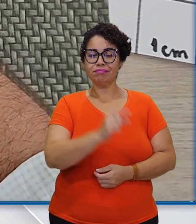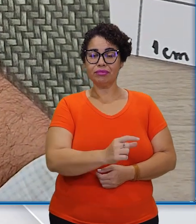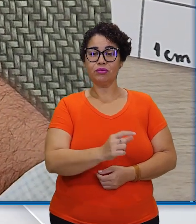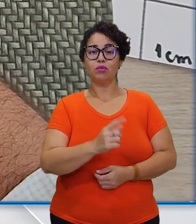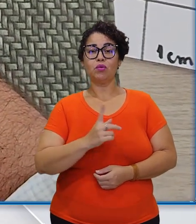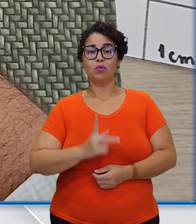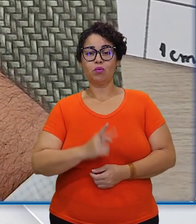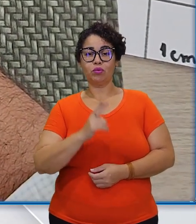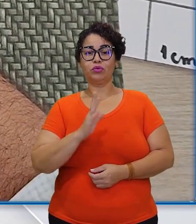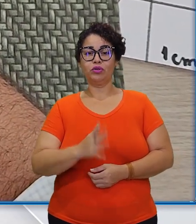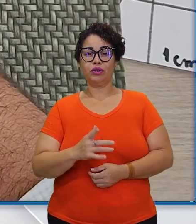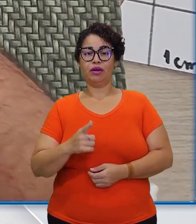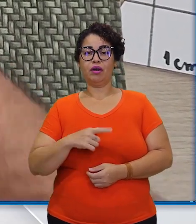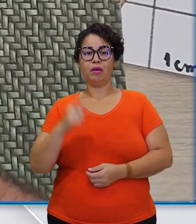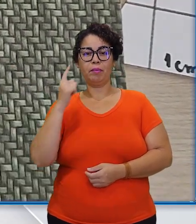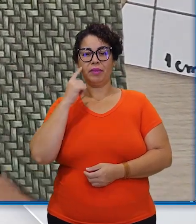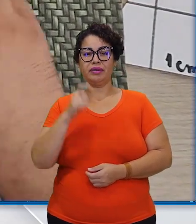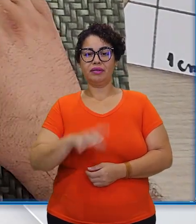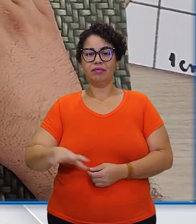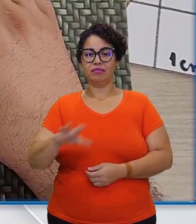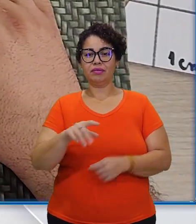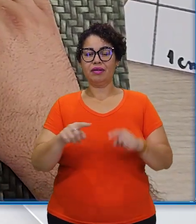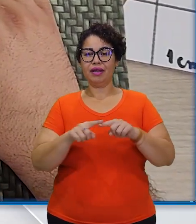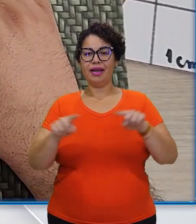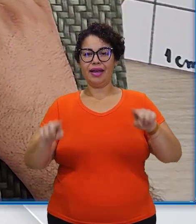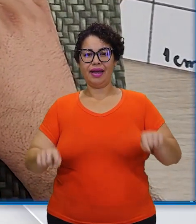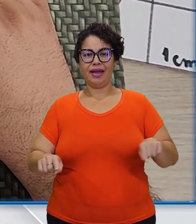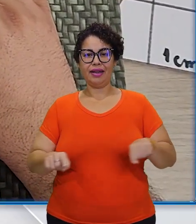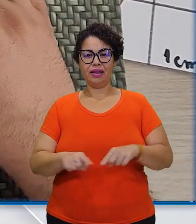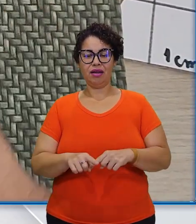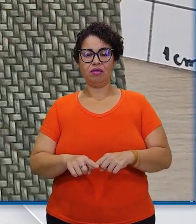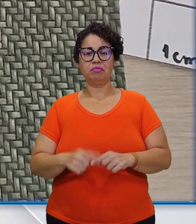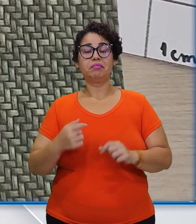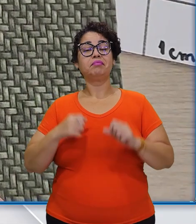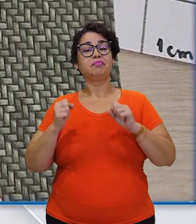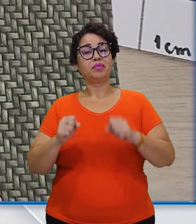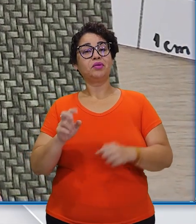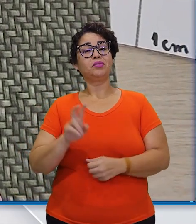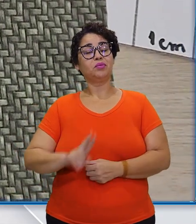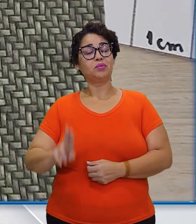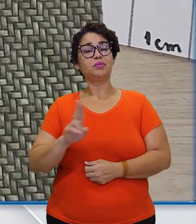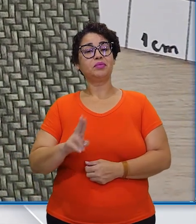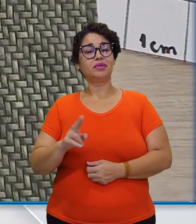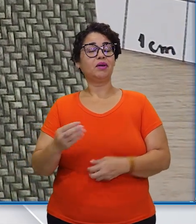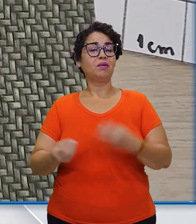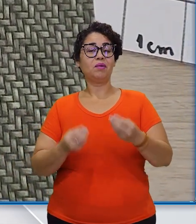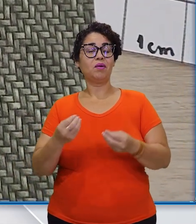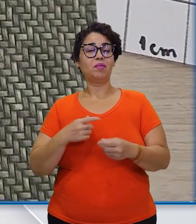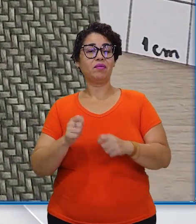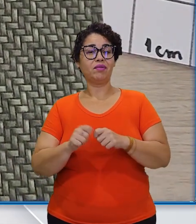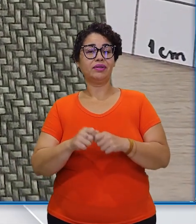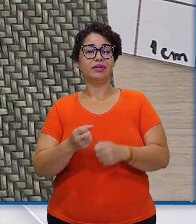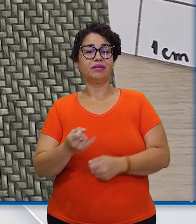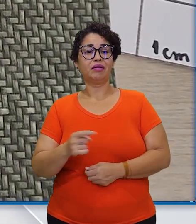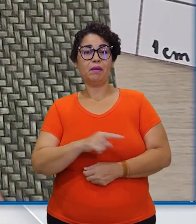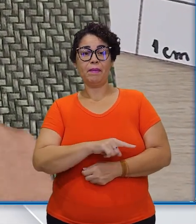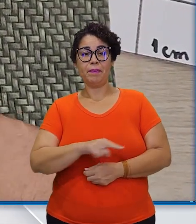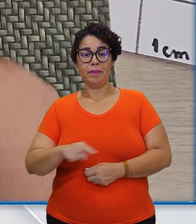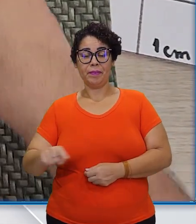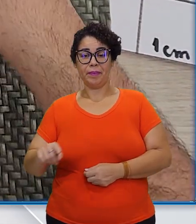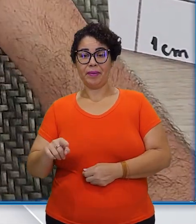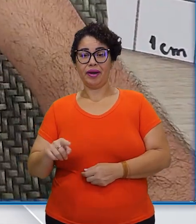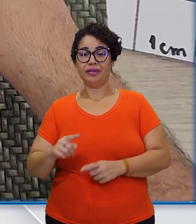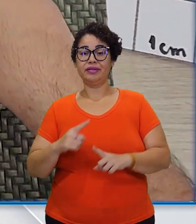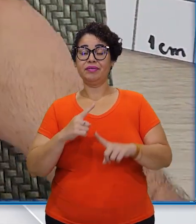cá e passo a pensar nele como um retângulo, eu poderia usar aquela fórmula que nós acabamos de estabelecer.